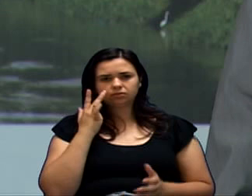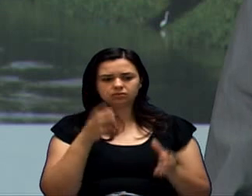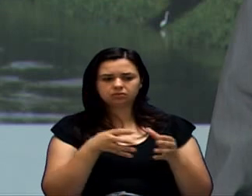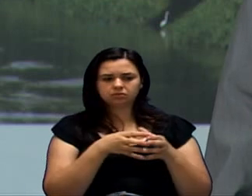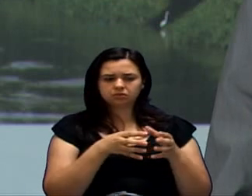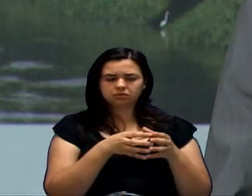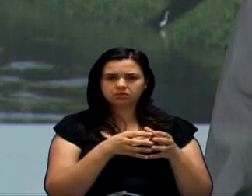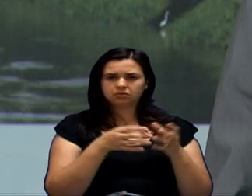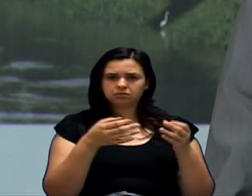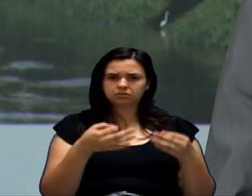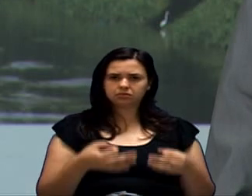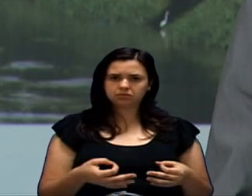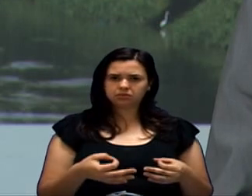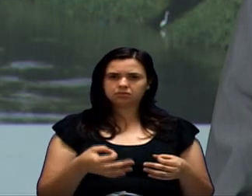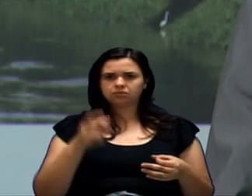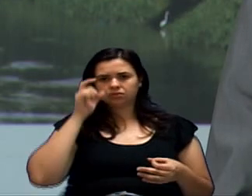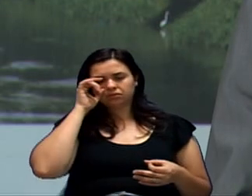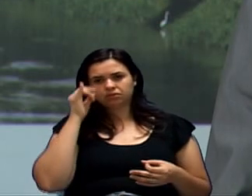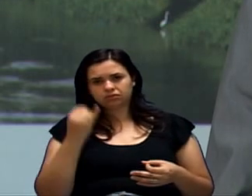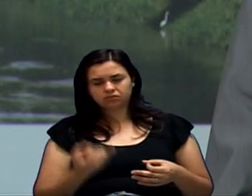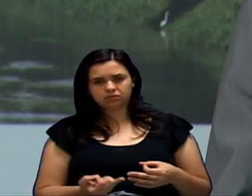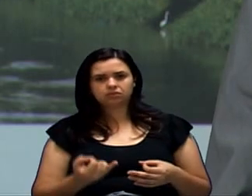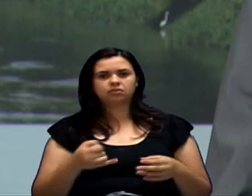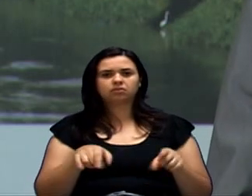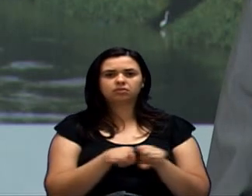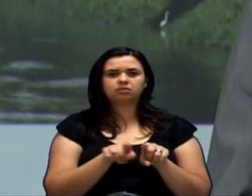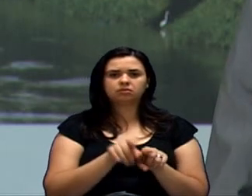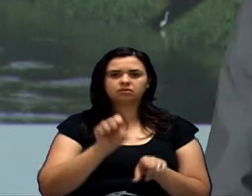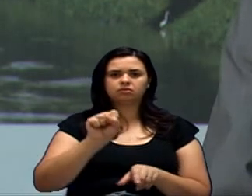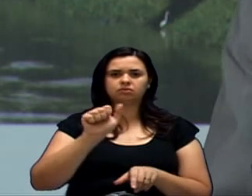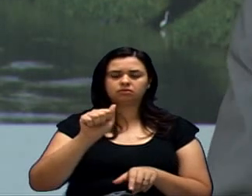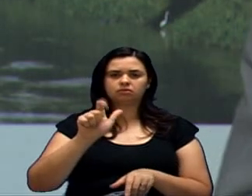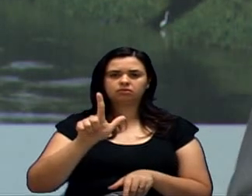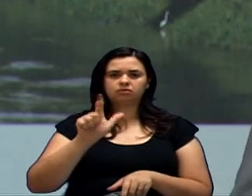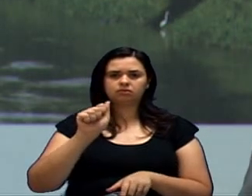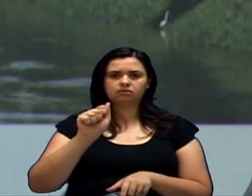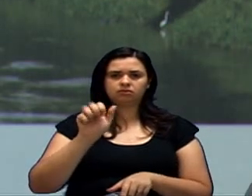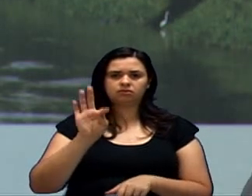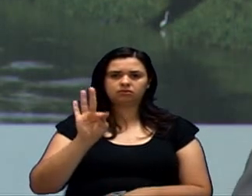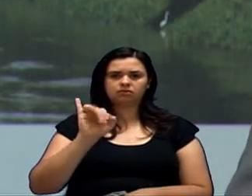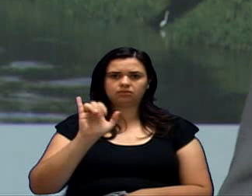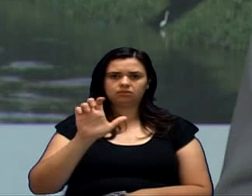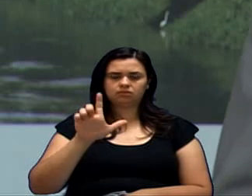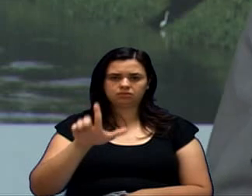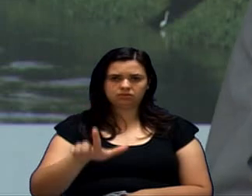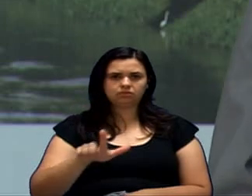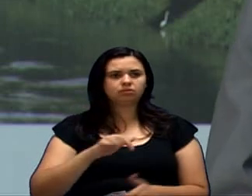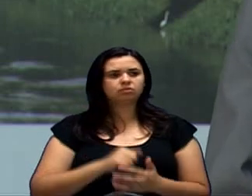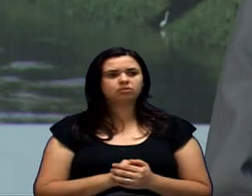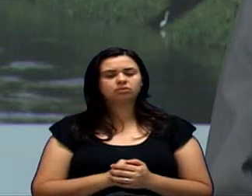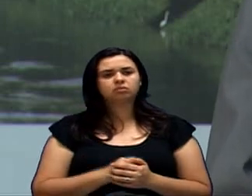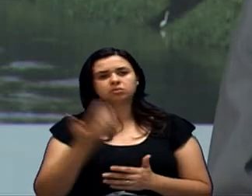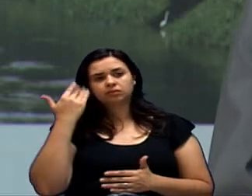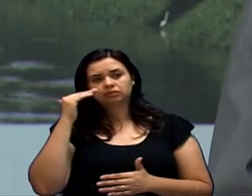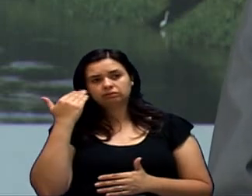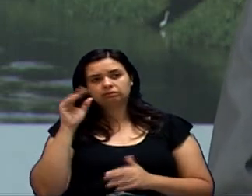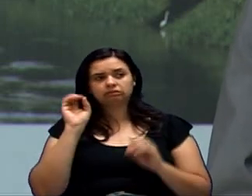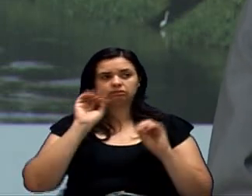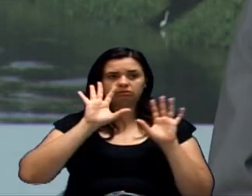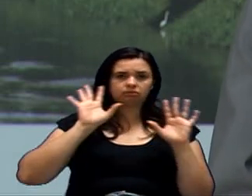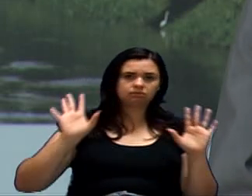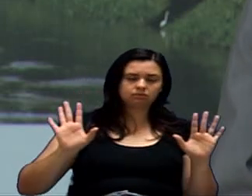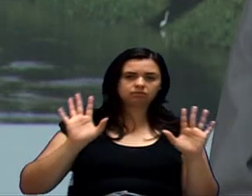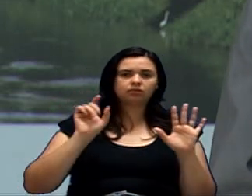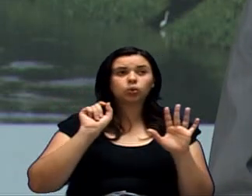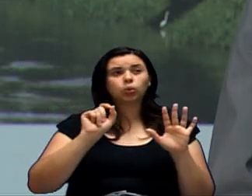informal, eu, a vereadora Yara e o vereador Salatiel, para nós também entendermos um pouco